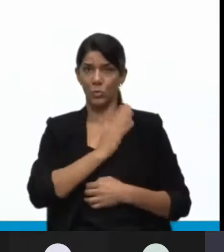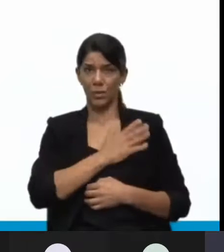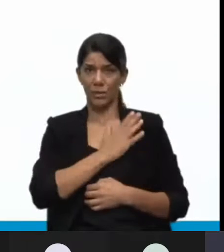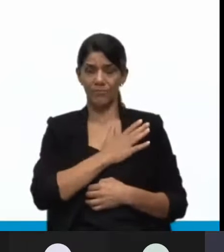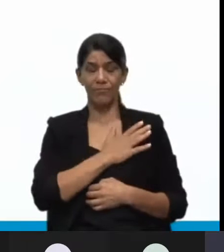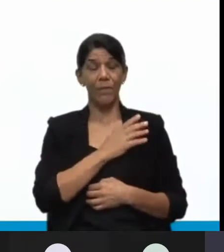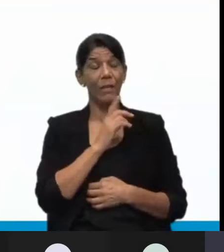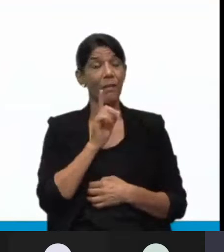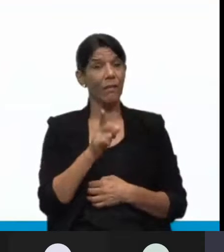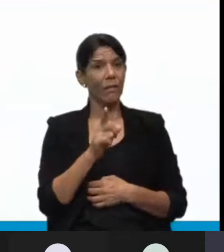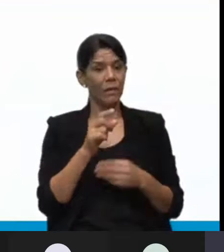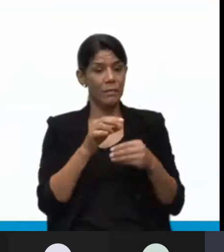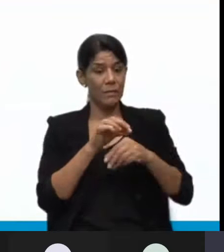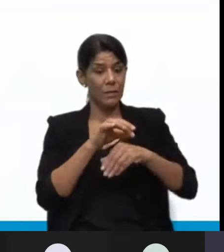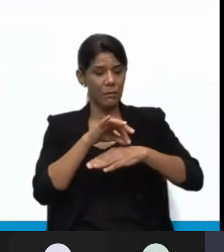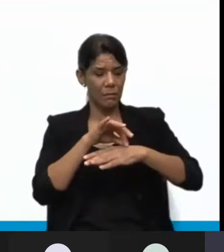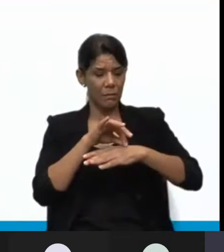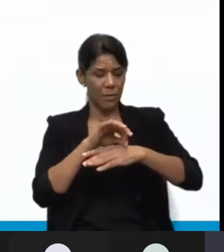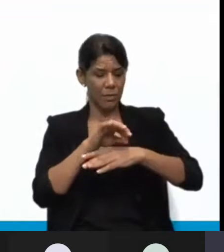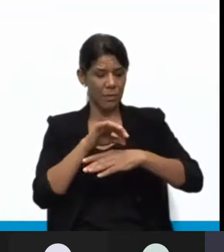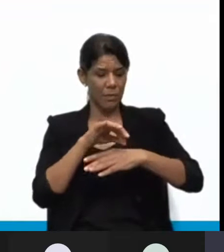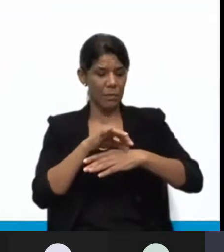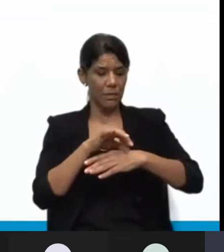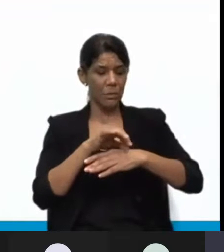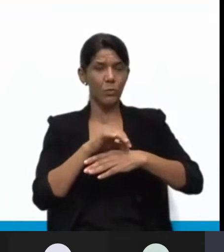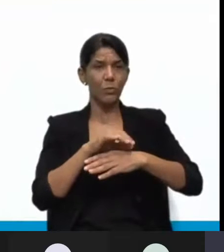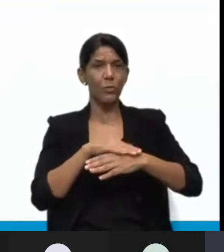tá? Lembrando que esse tecido forma aí